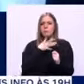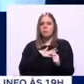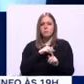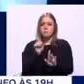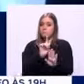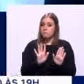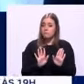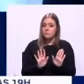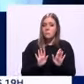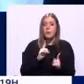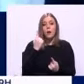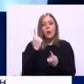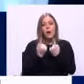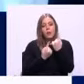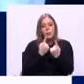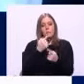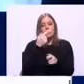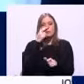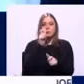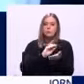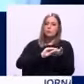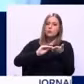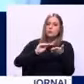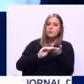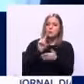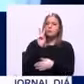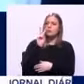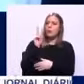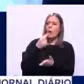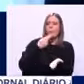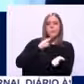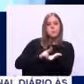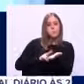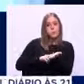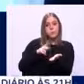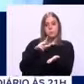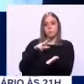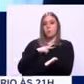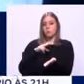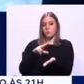não. Foi alguém que, tendo tomado contacto com a realidade portuguesa,